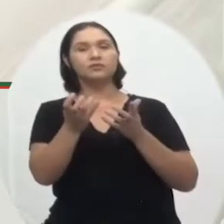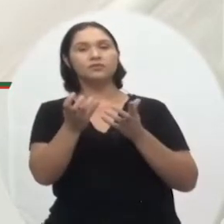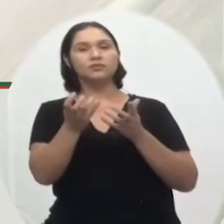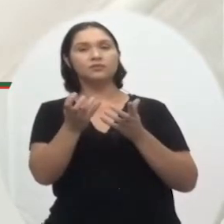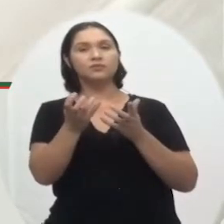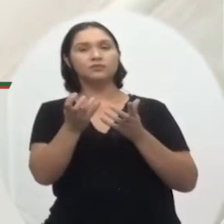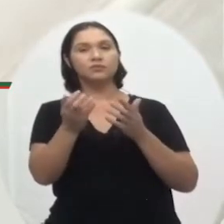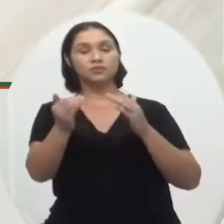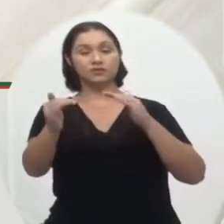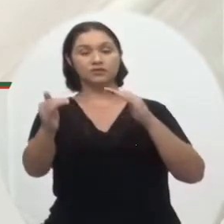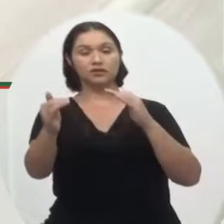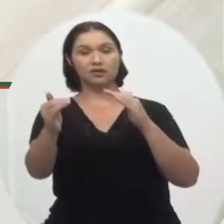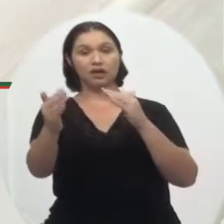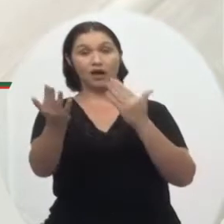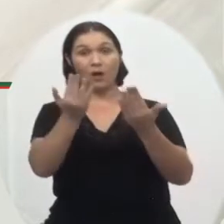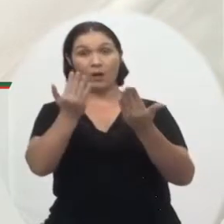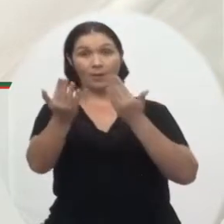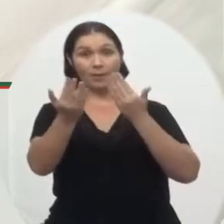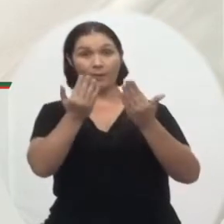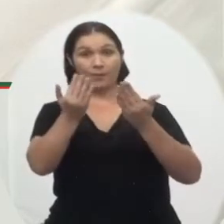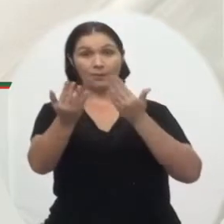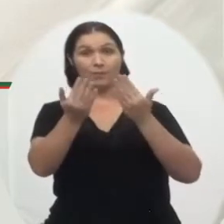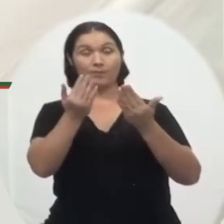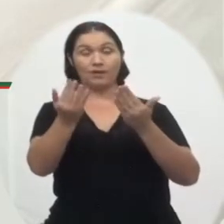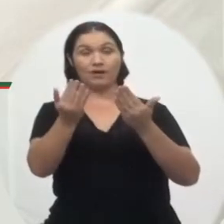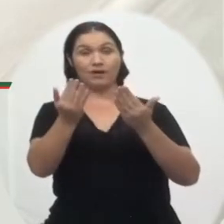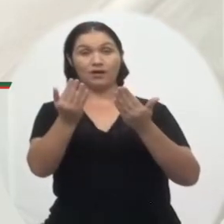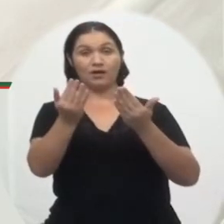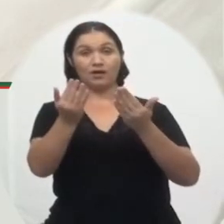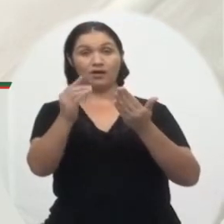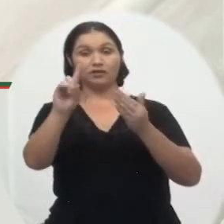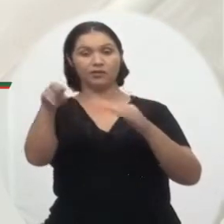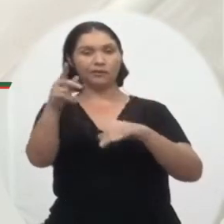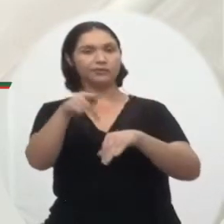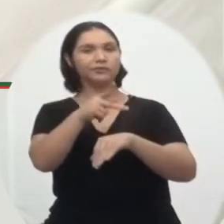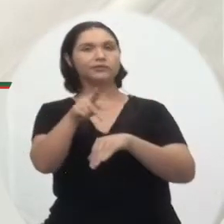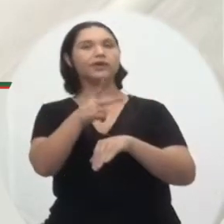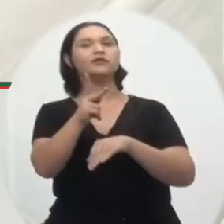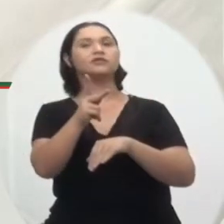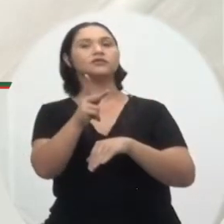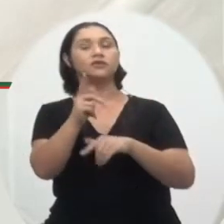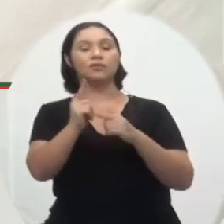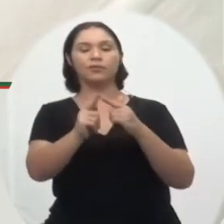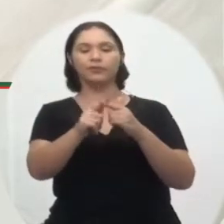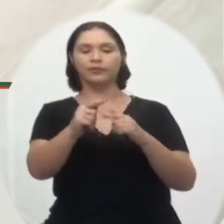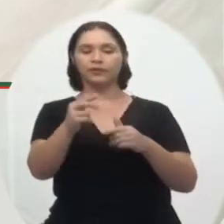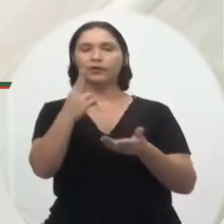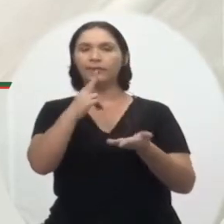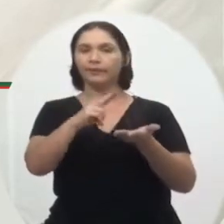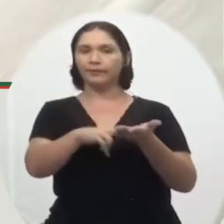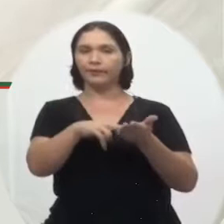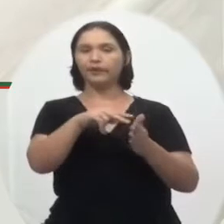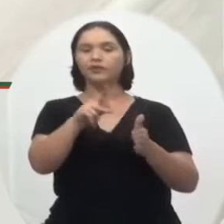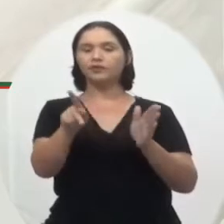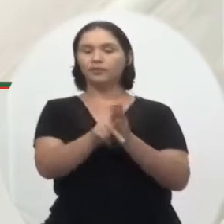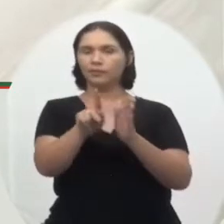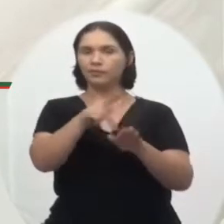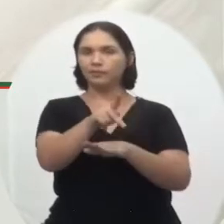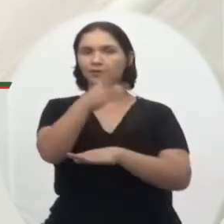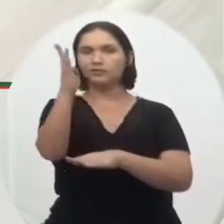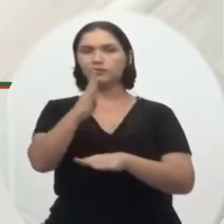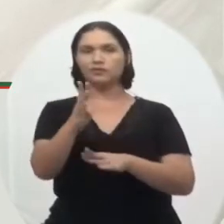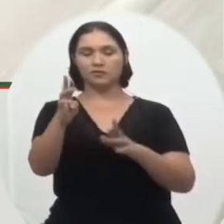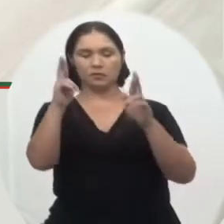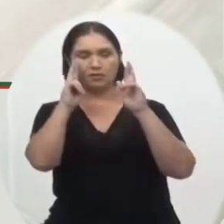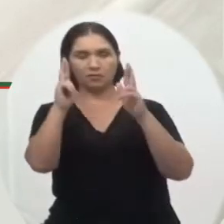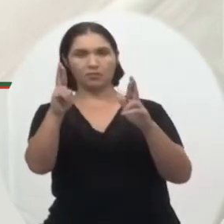foi o Correio Brasileiro, um dos mais respeitados do mundo. E dentro do país, pesquisas FIA-USP,